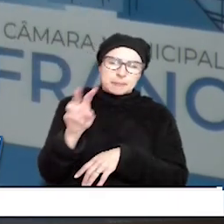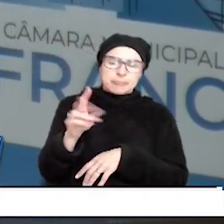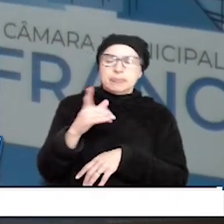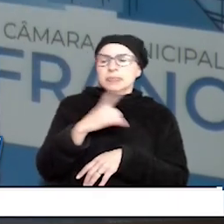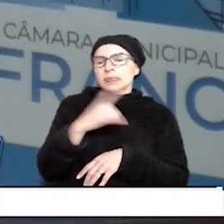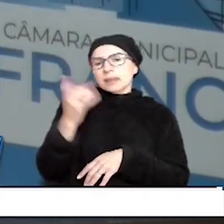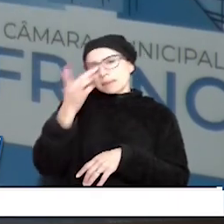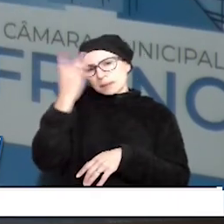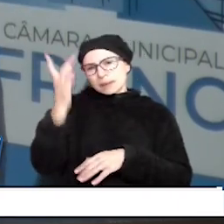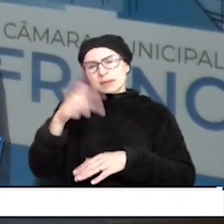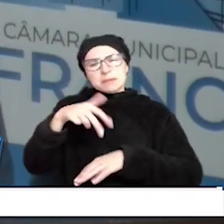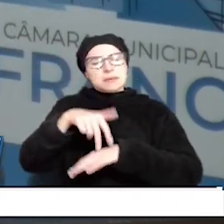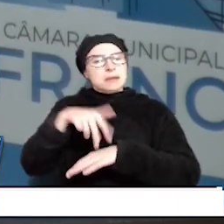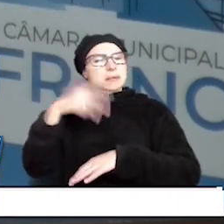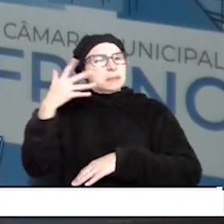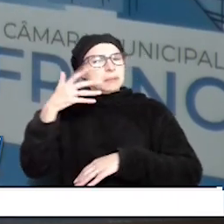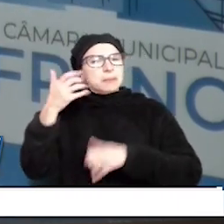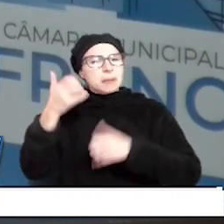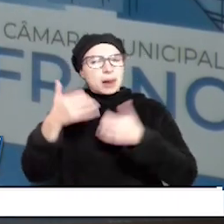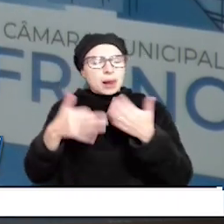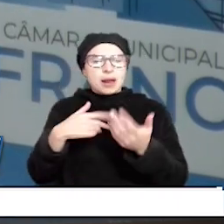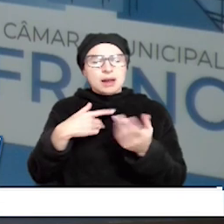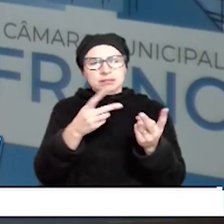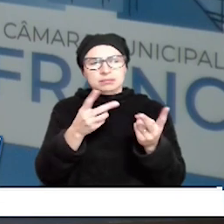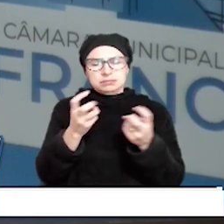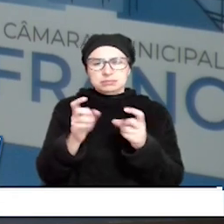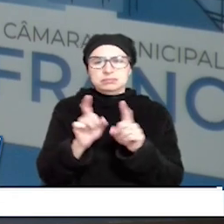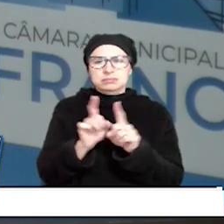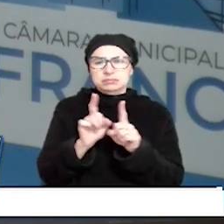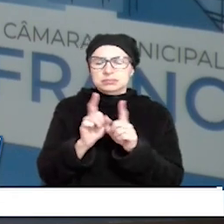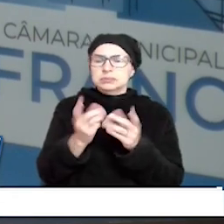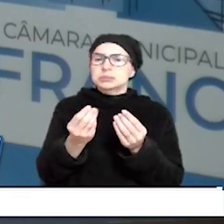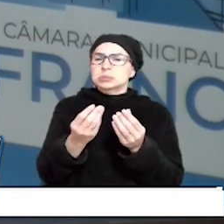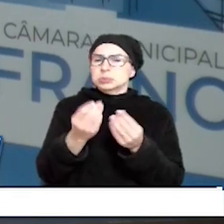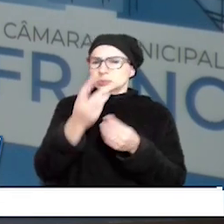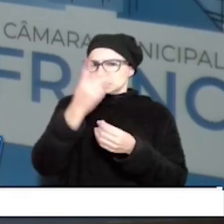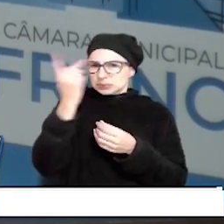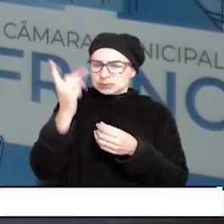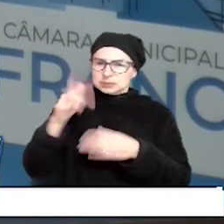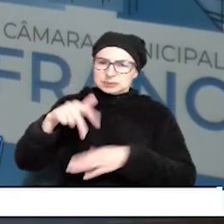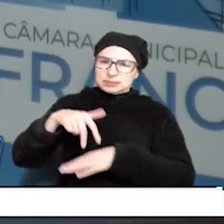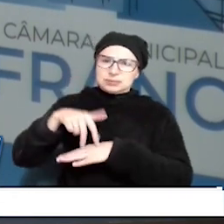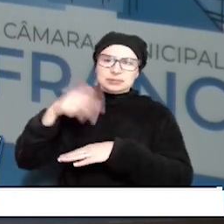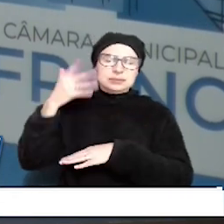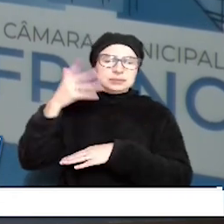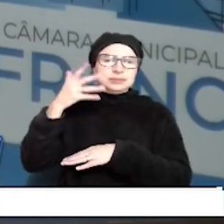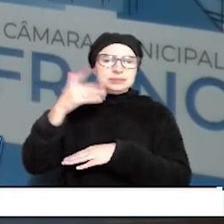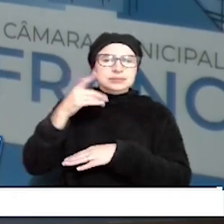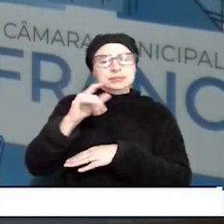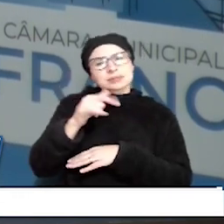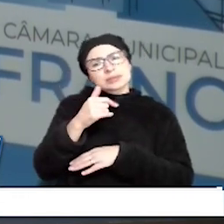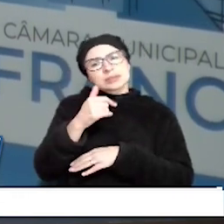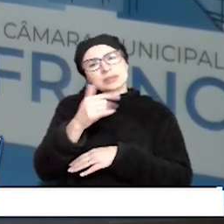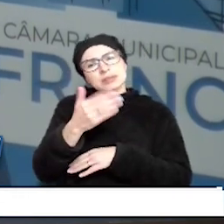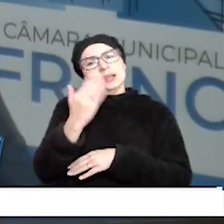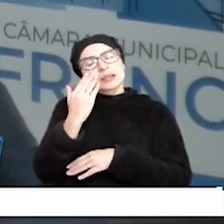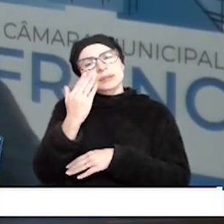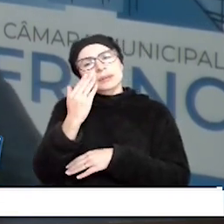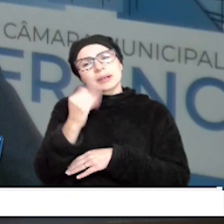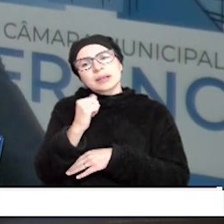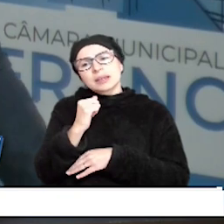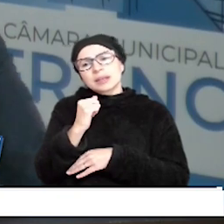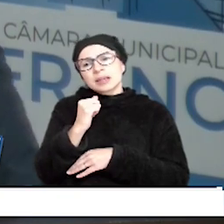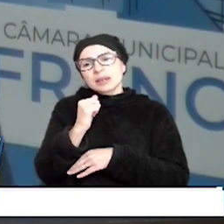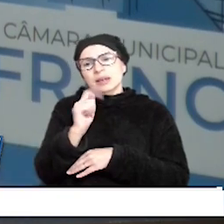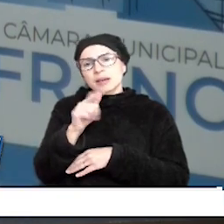aqui falar na tribuna, uma coisa que eu tenho notado, muitas pessoas que vêm aqui, depois a gente vai saber, são pessoas que